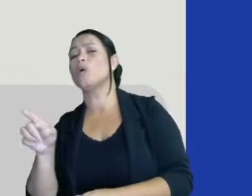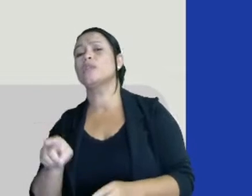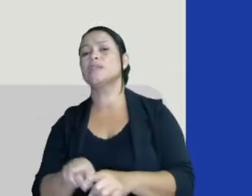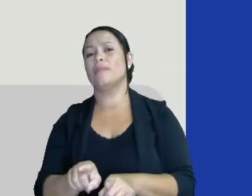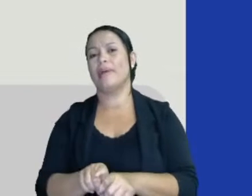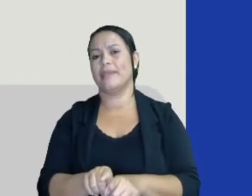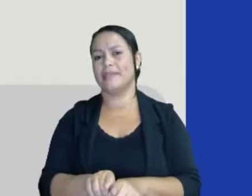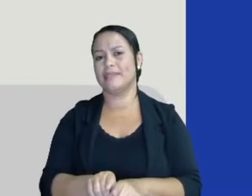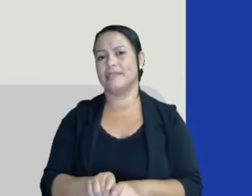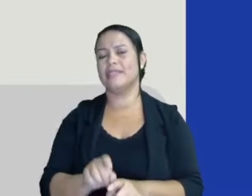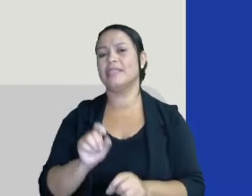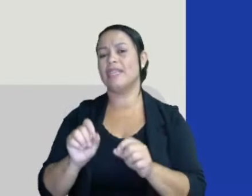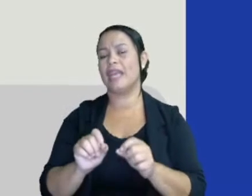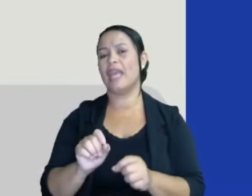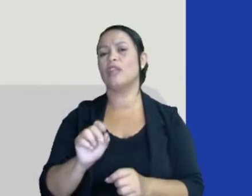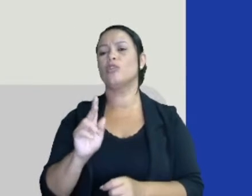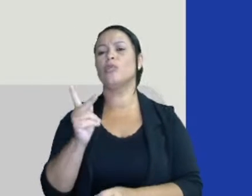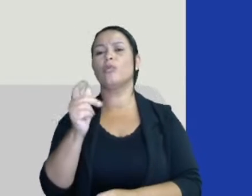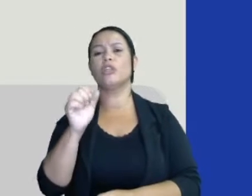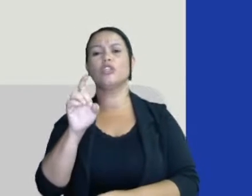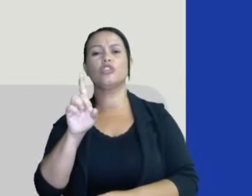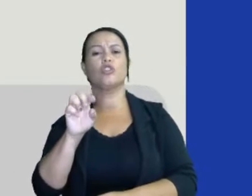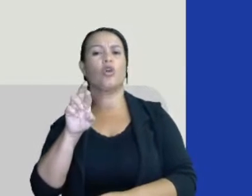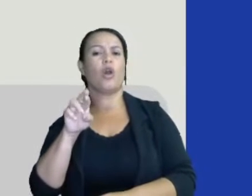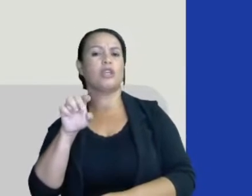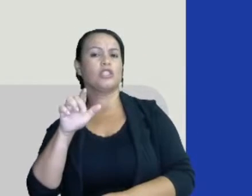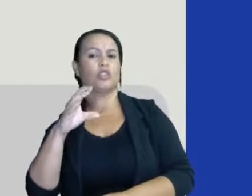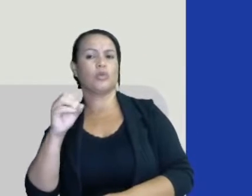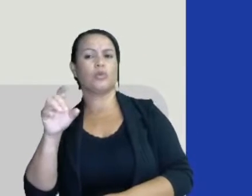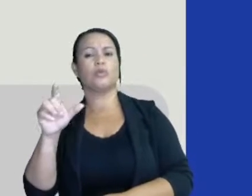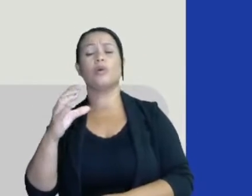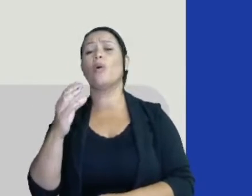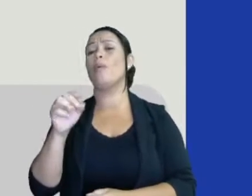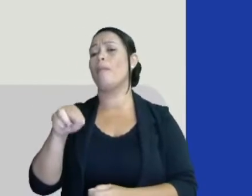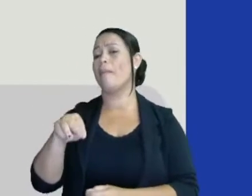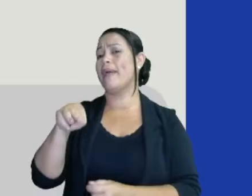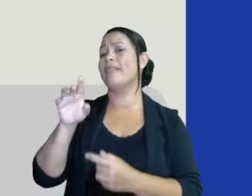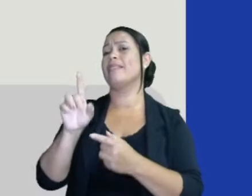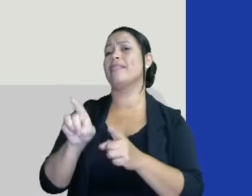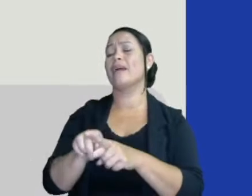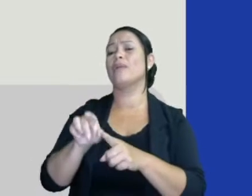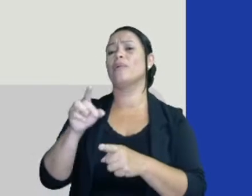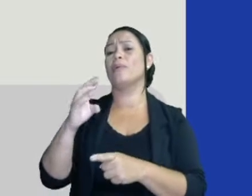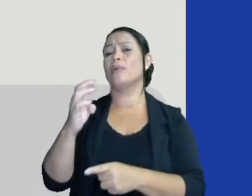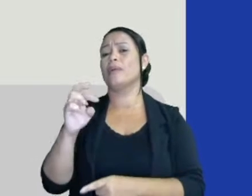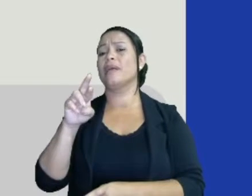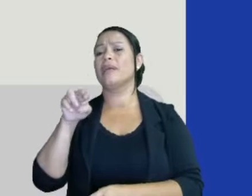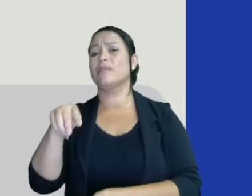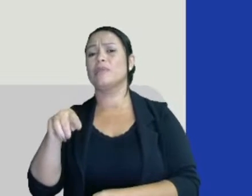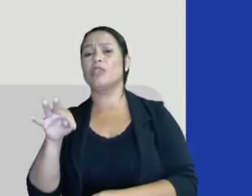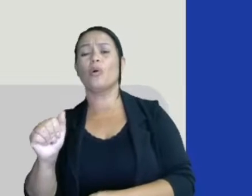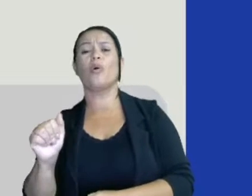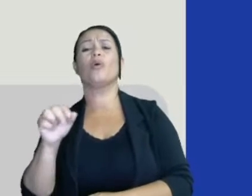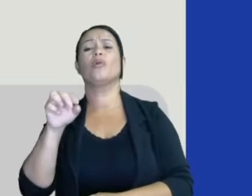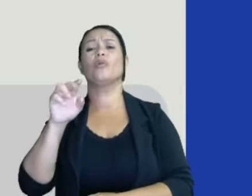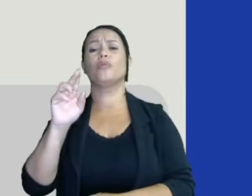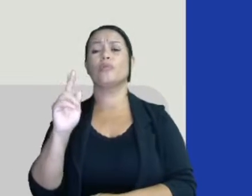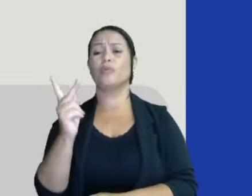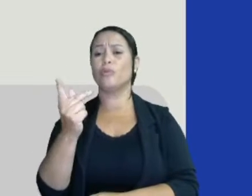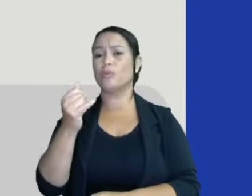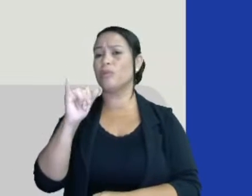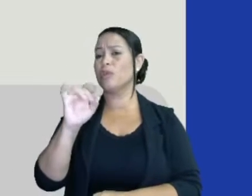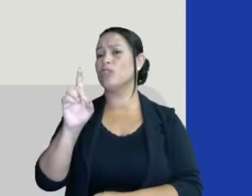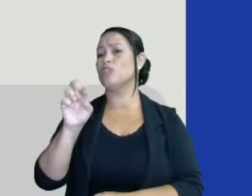como o dióxido de carbono, o argônio, o metano, criptônio, hidrogênio, um monte de